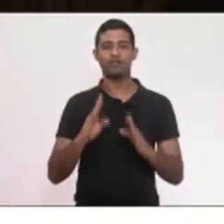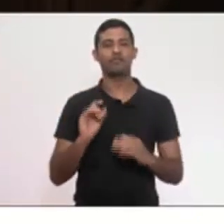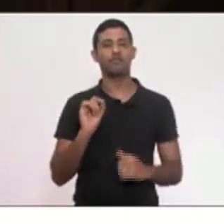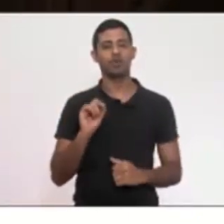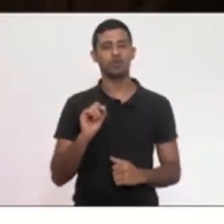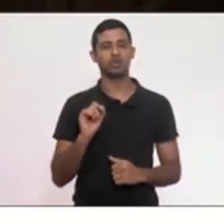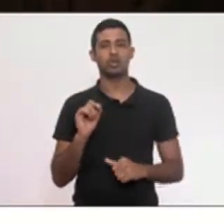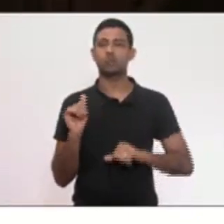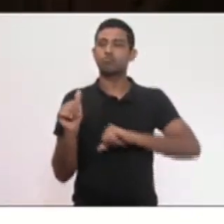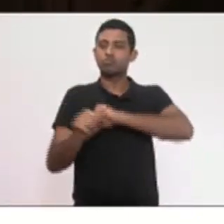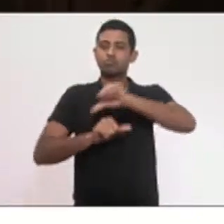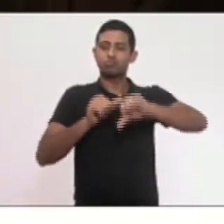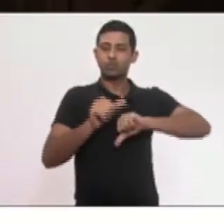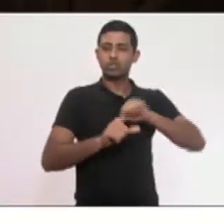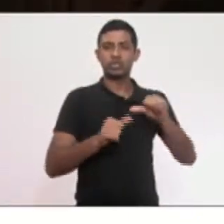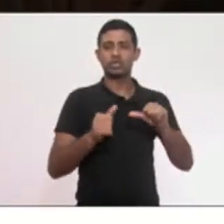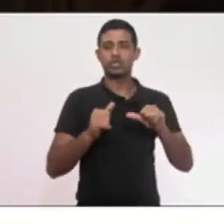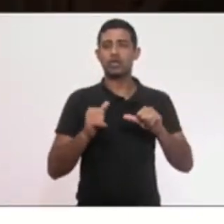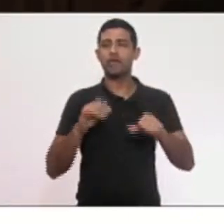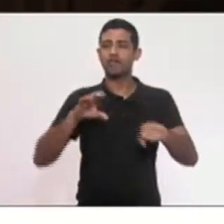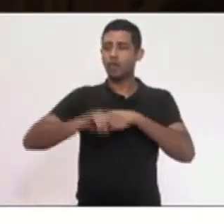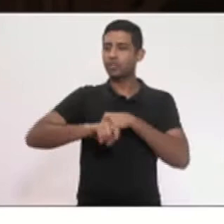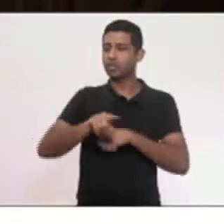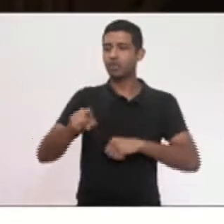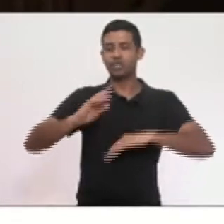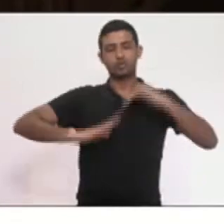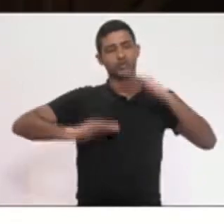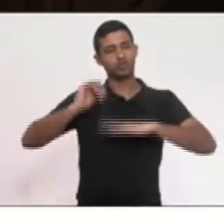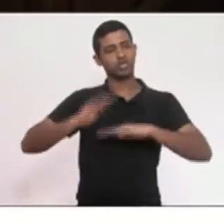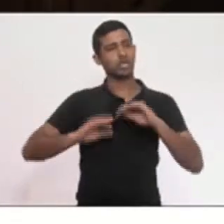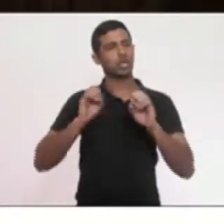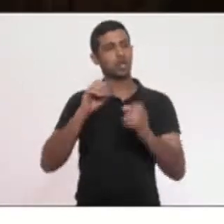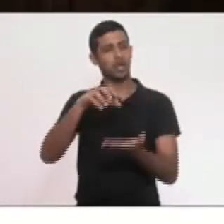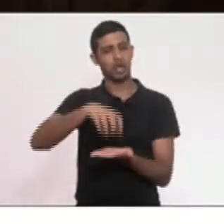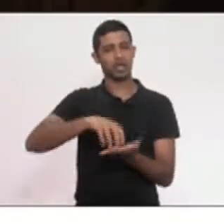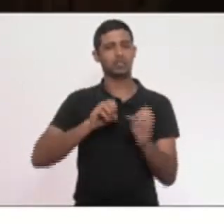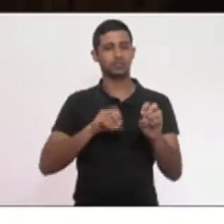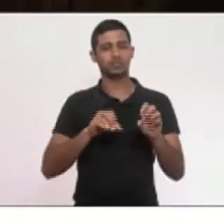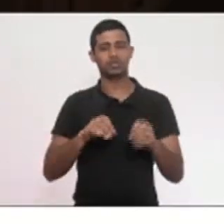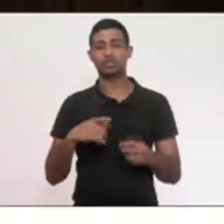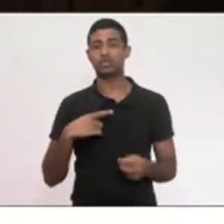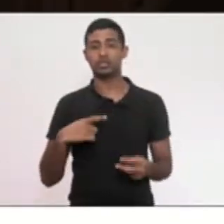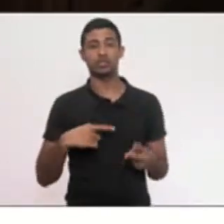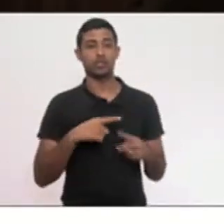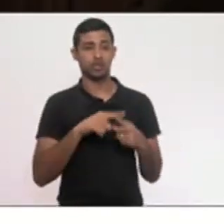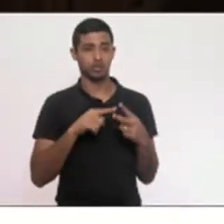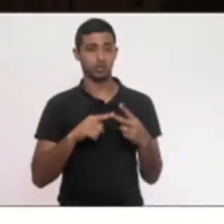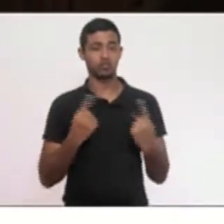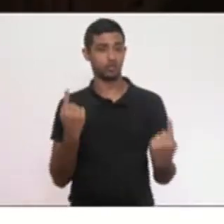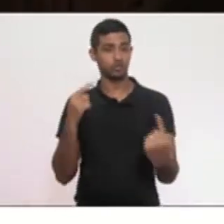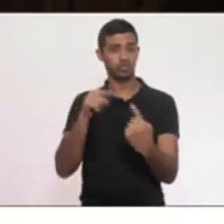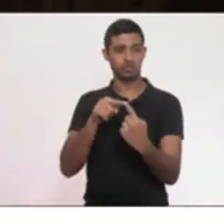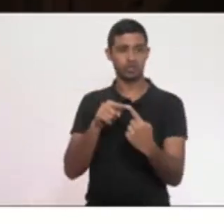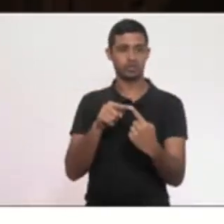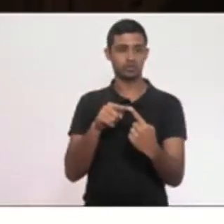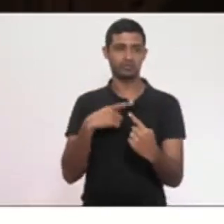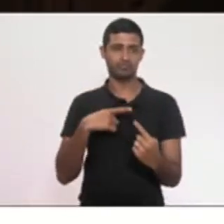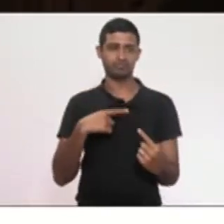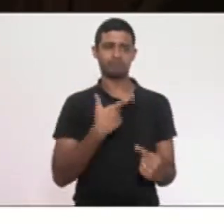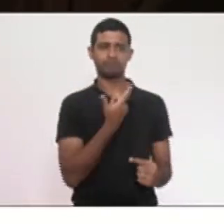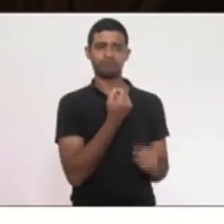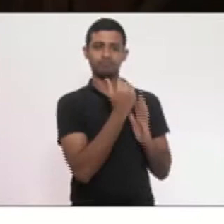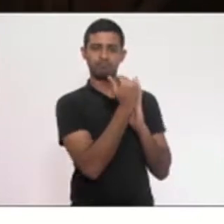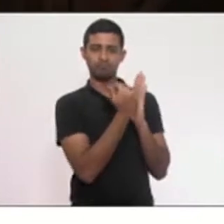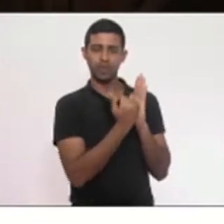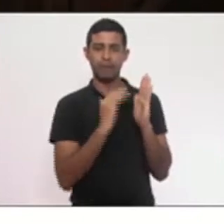do aperfeiçoamento da formação dos profissionais da educação. E tem 2 metas, entre essas 20, estruturantes, que são